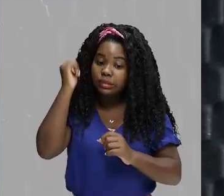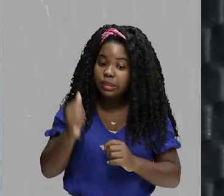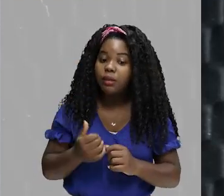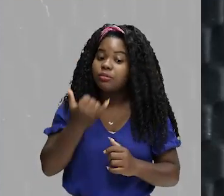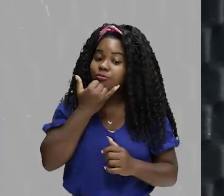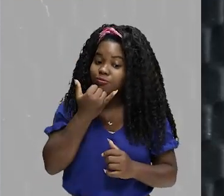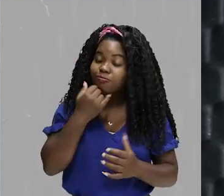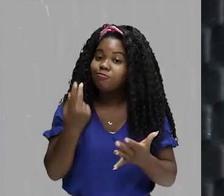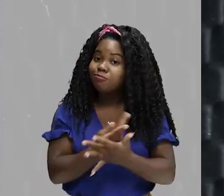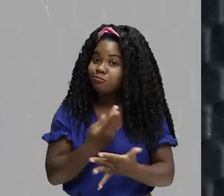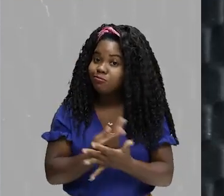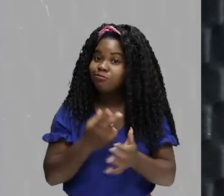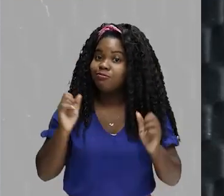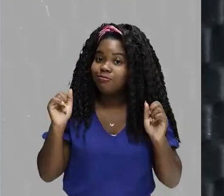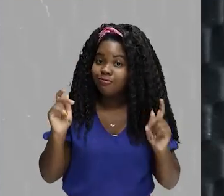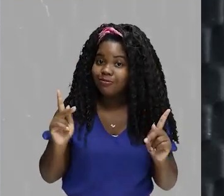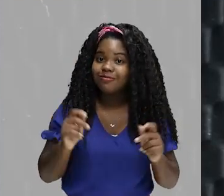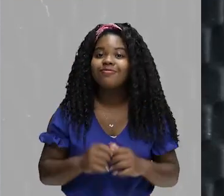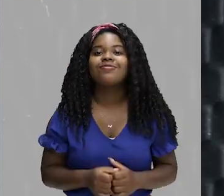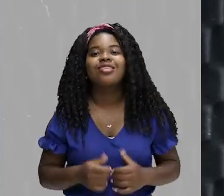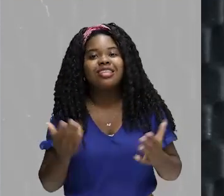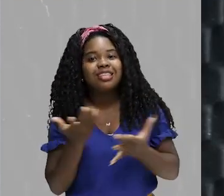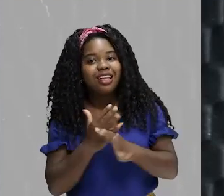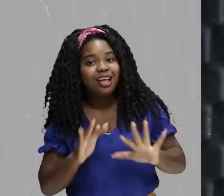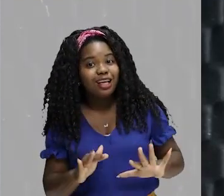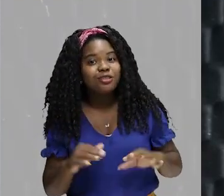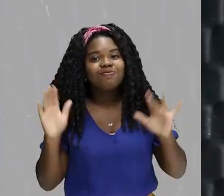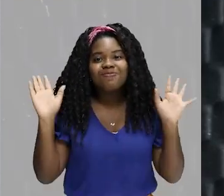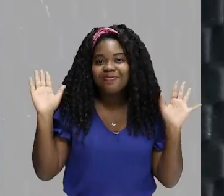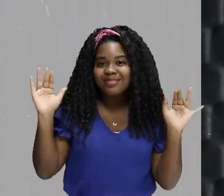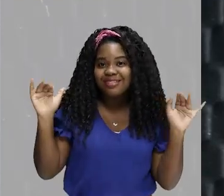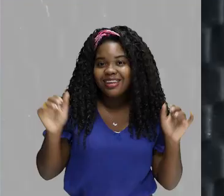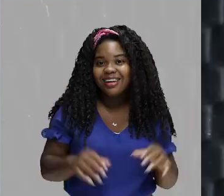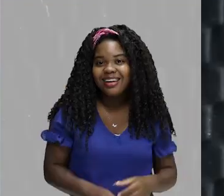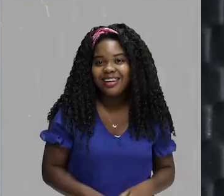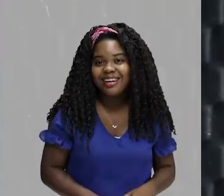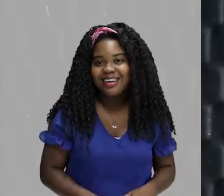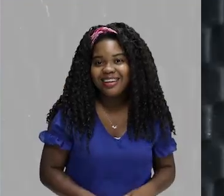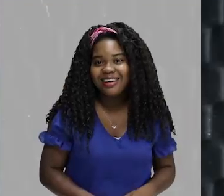e que saibam pedir desculpas quando errarem, tá certo? Por hoje é só. Hasta luego.